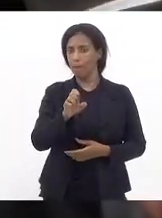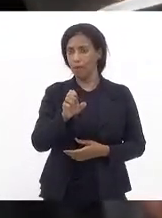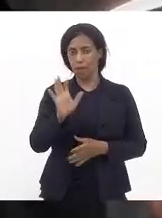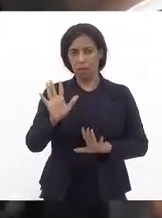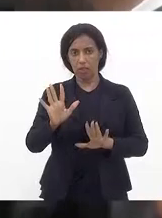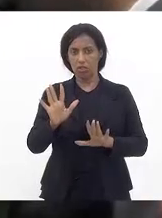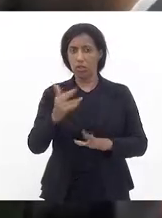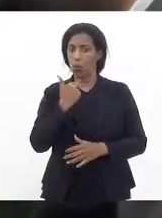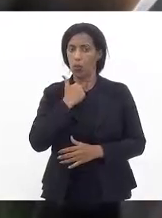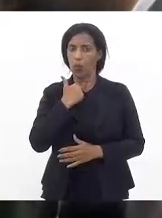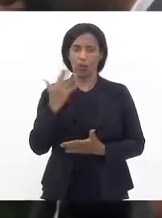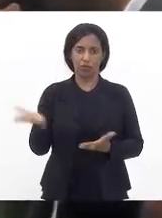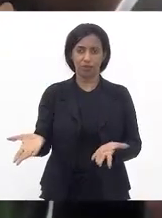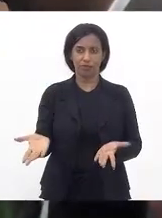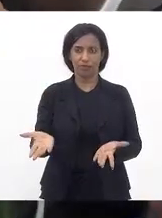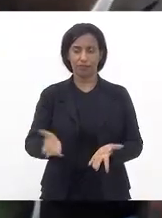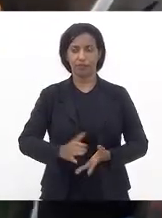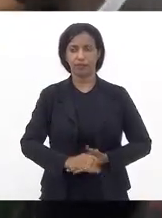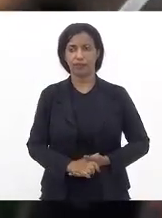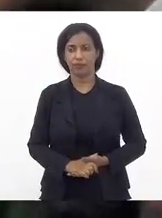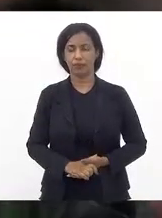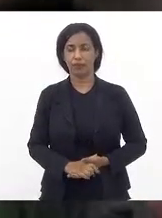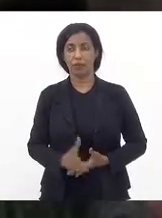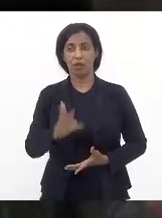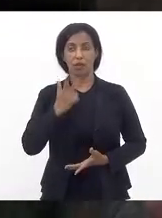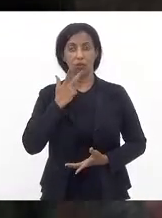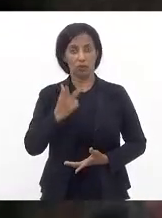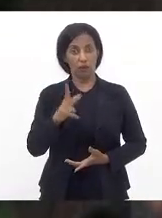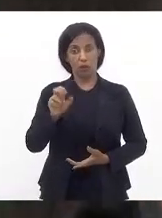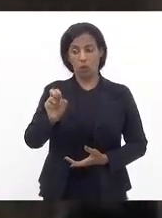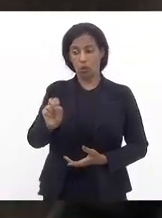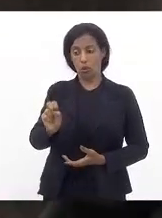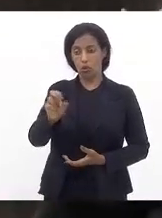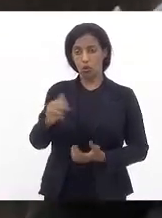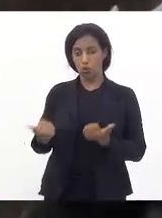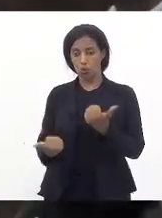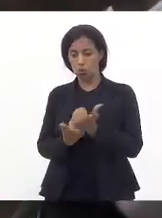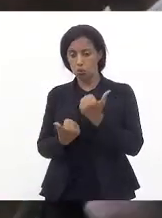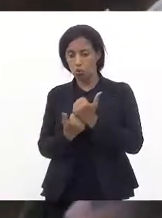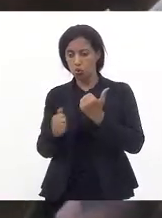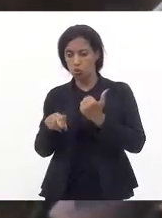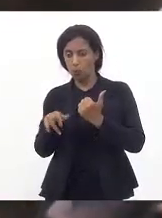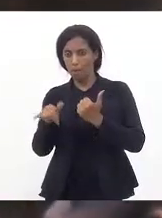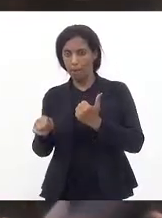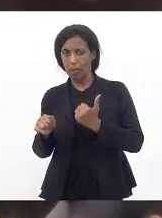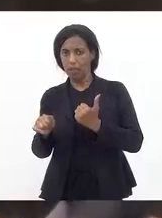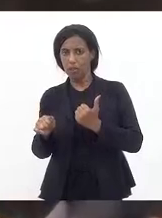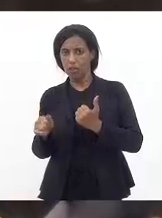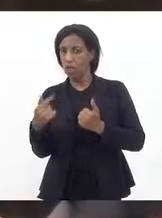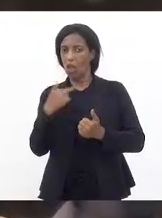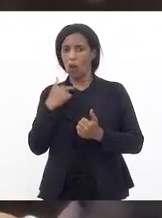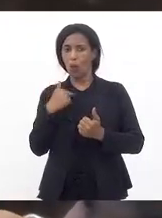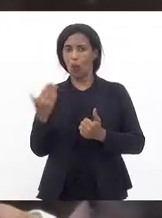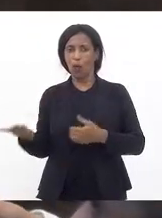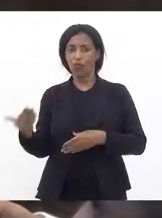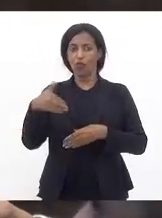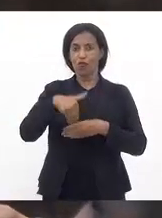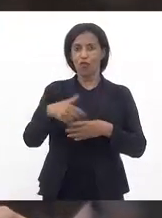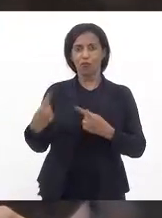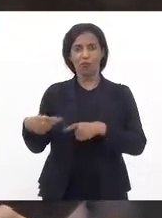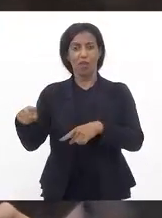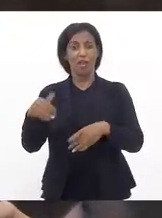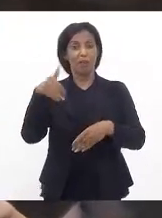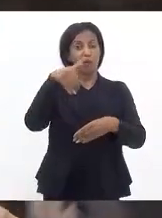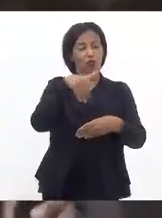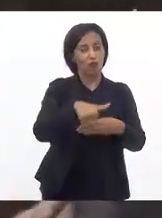ter concluído a indicação de uma Deputado por favor eu tô dizendo que o suplente não pode puxar a questão de voto divergente ele